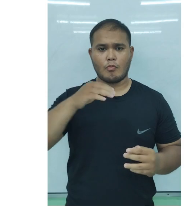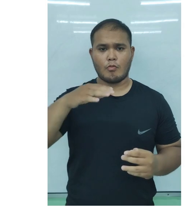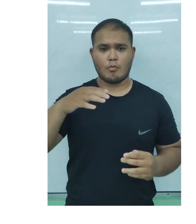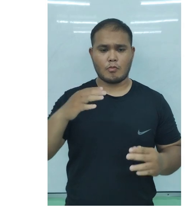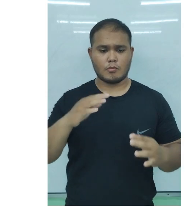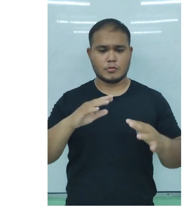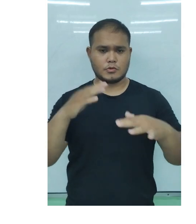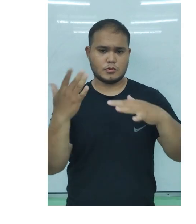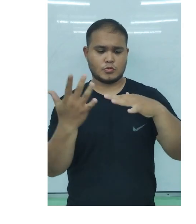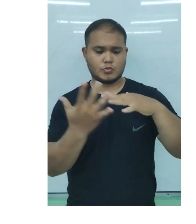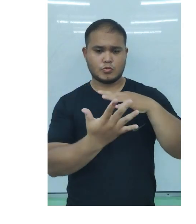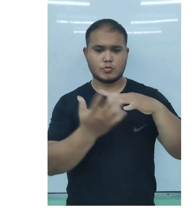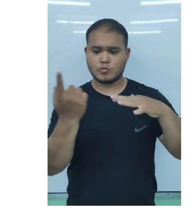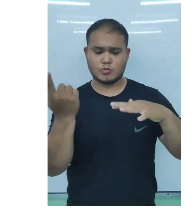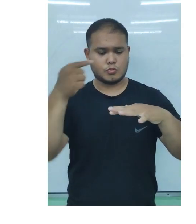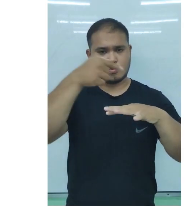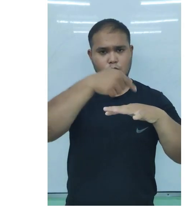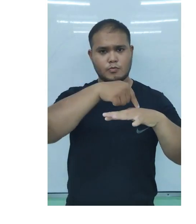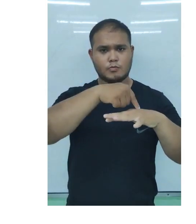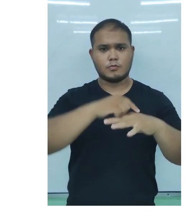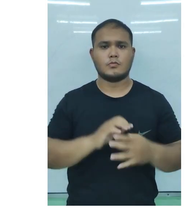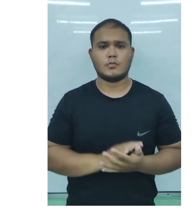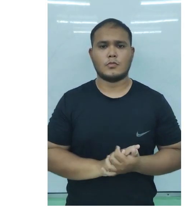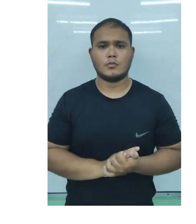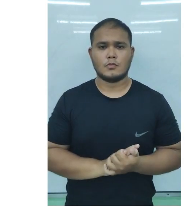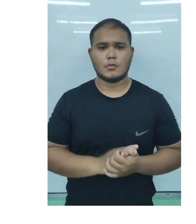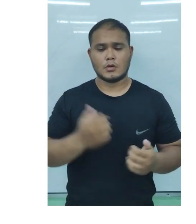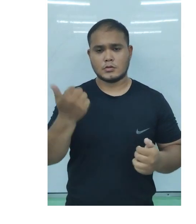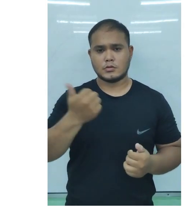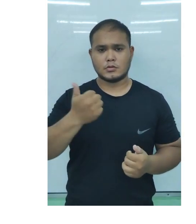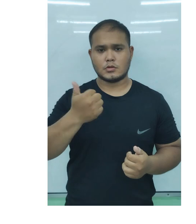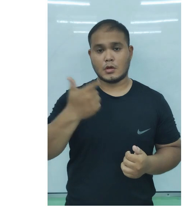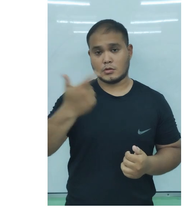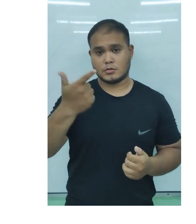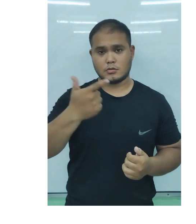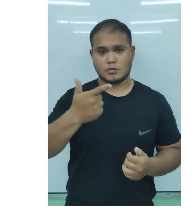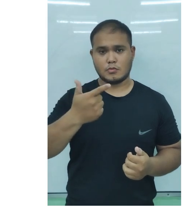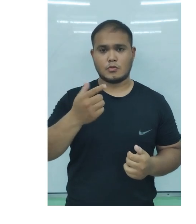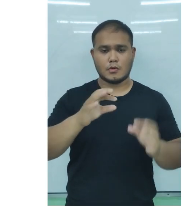adjetivo comparativo, que está na sua forma plural,